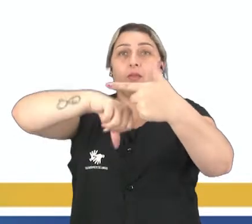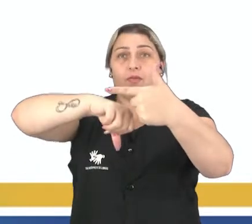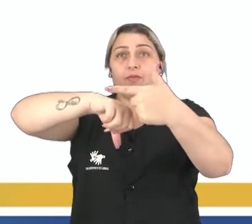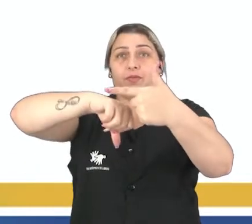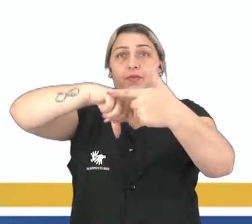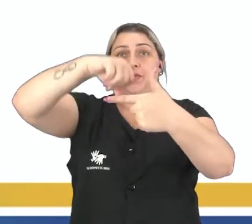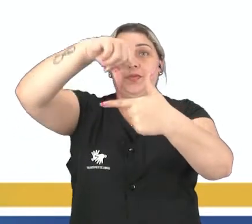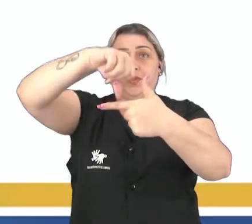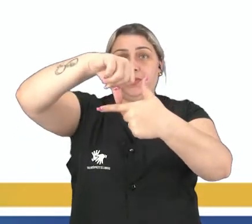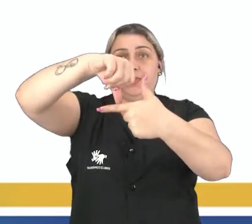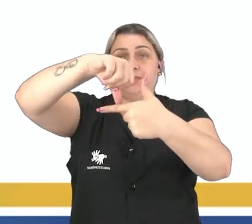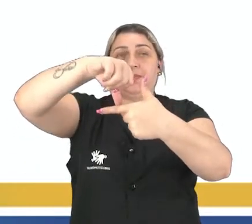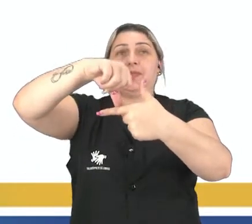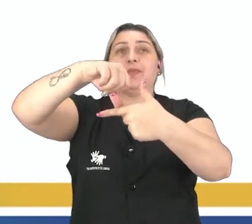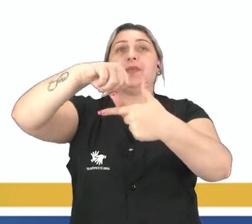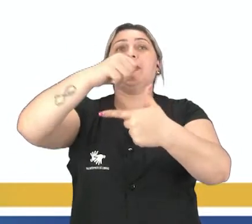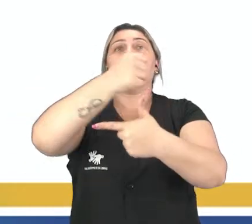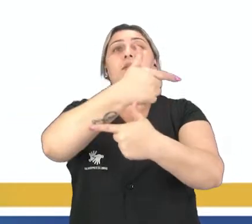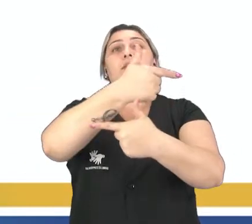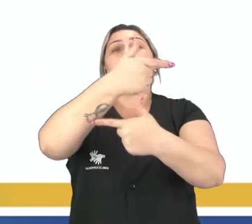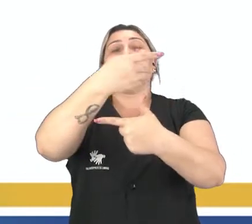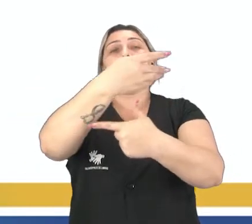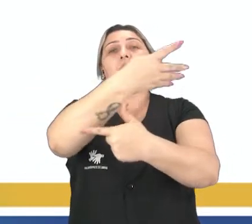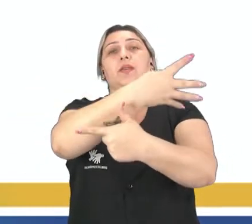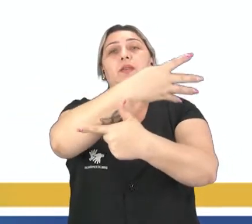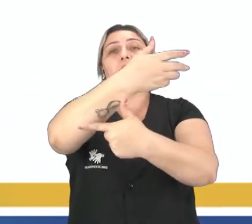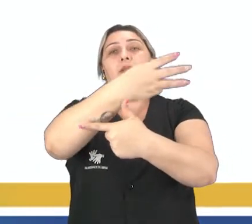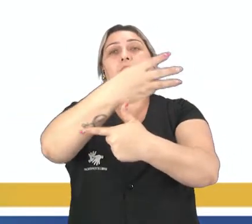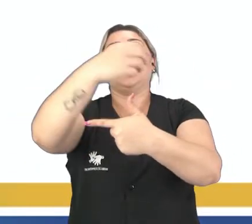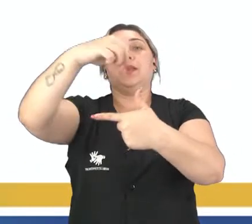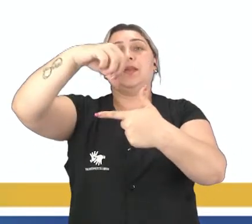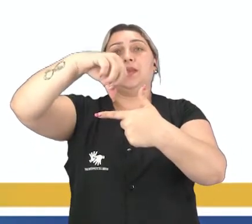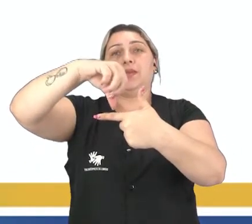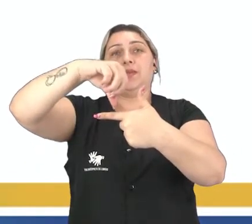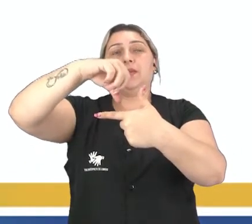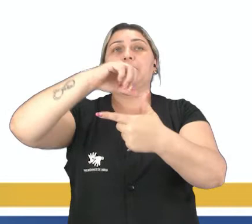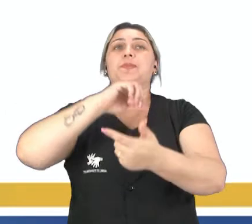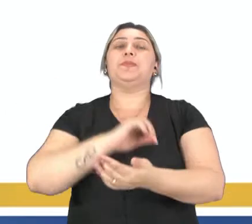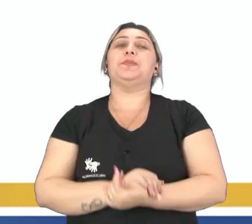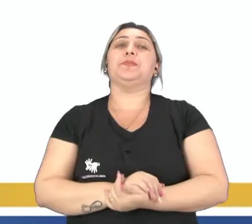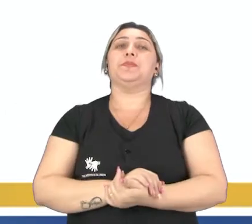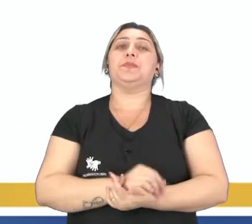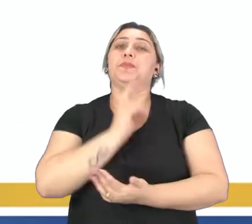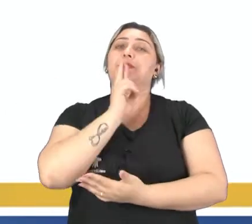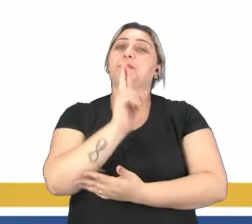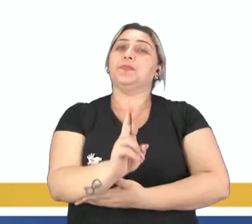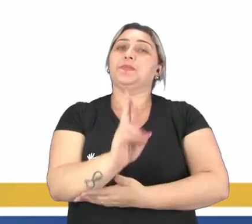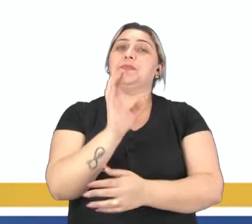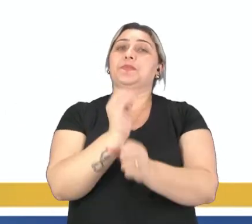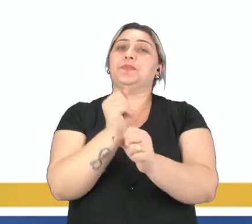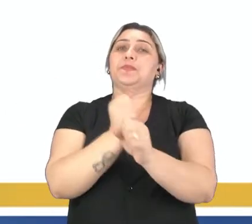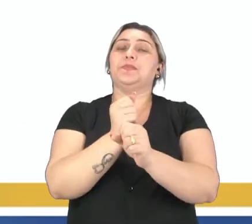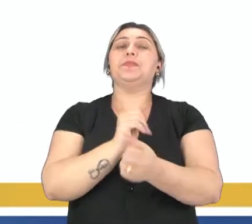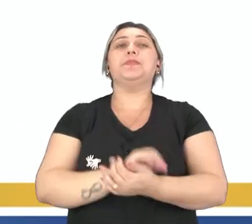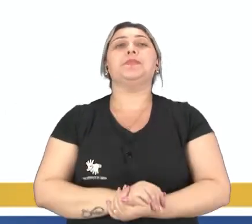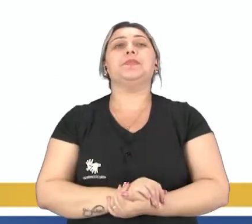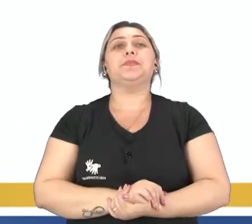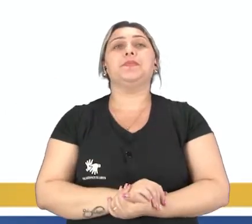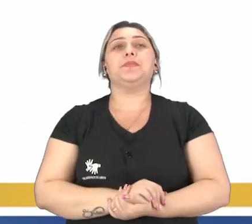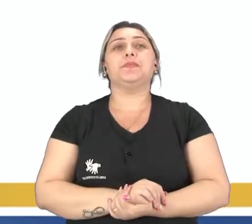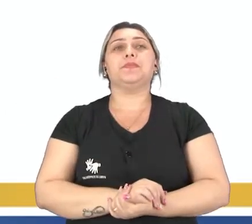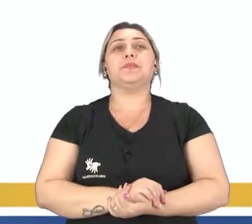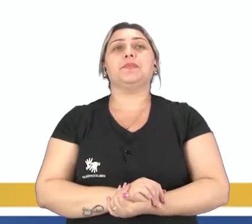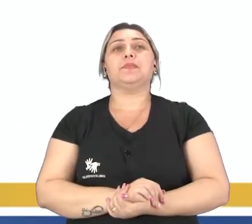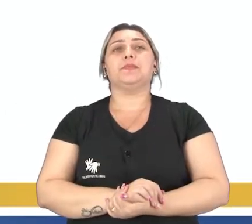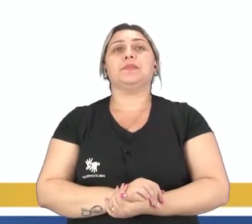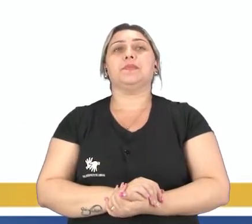classes, ou seja, 243 dividido para 9. Mas para resolver, como é que nós